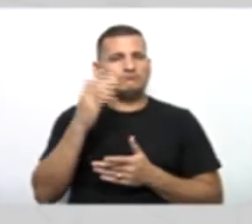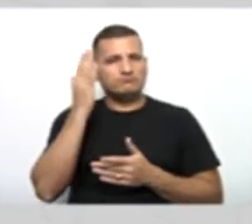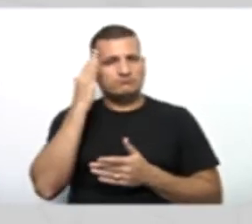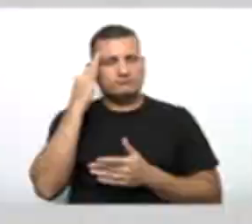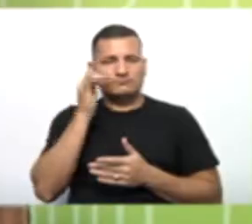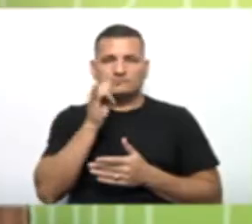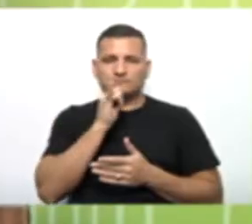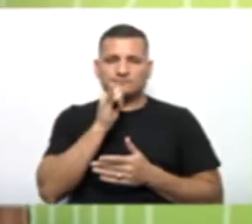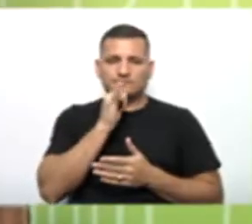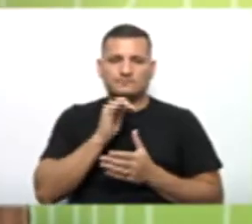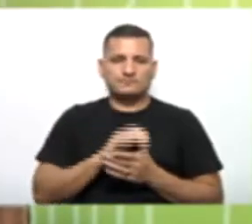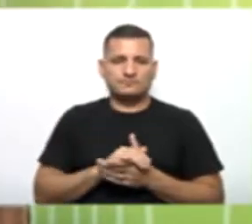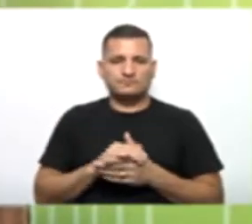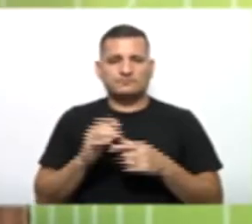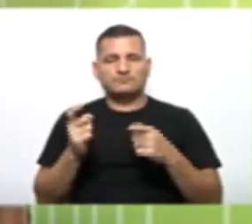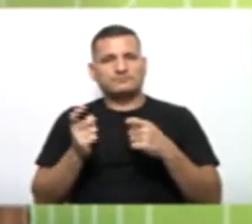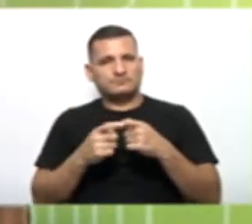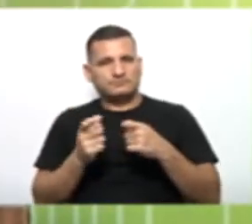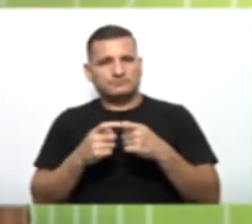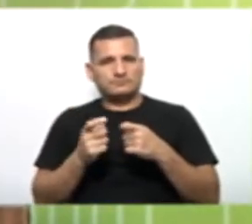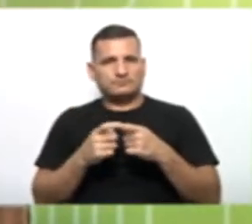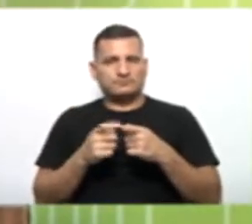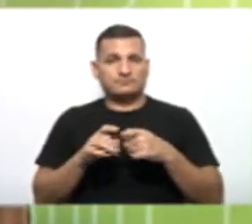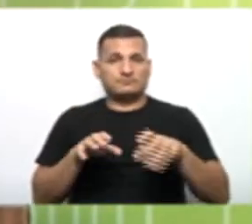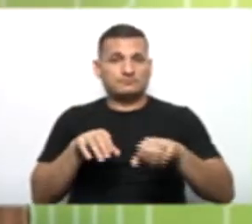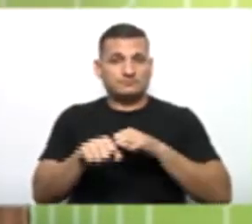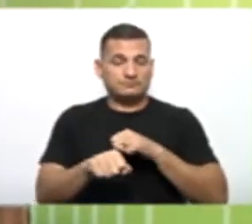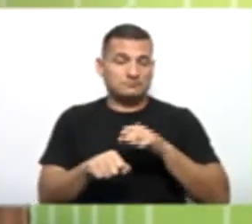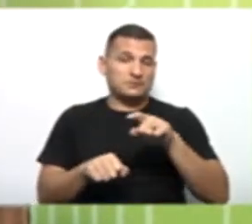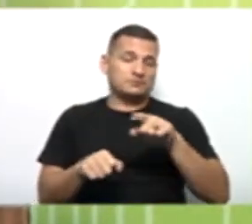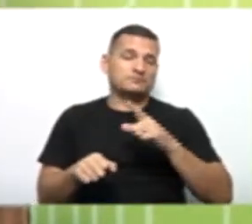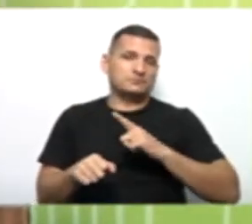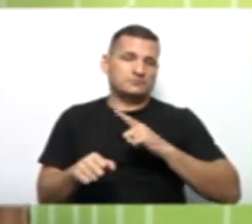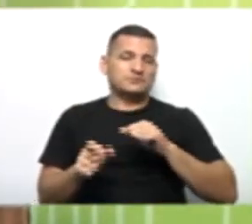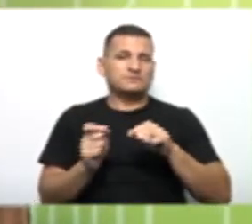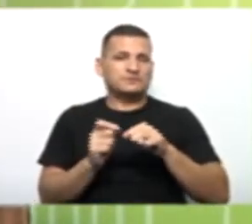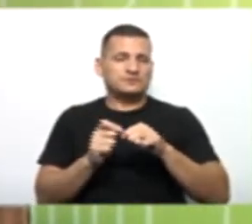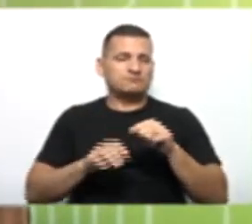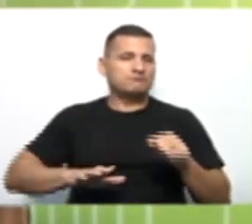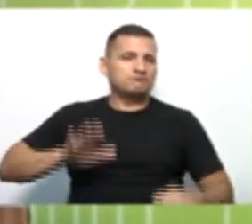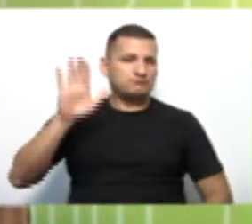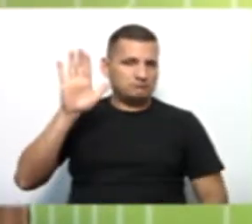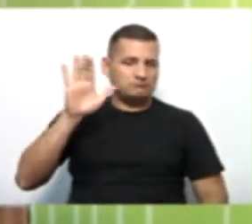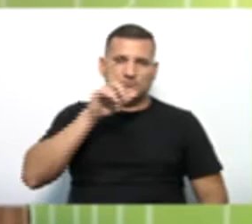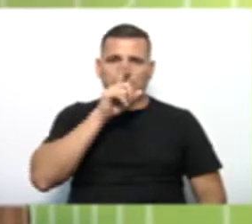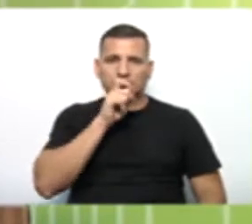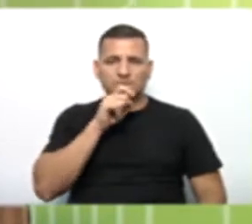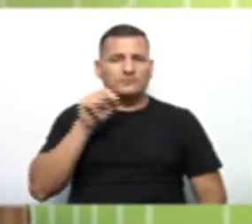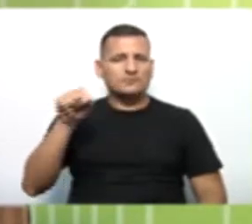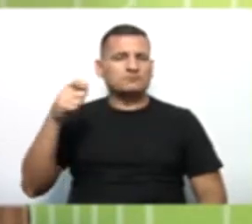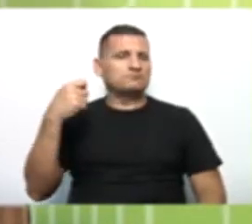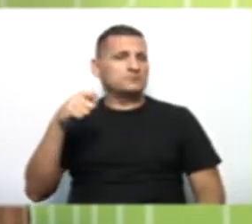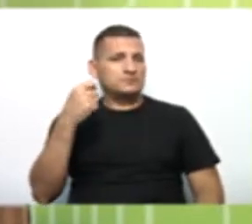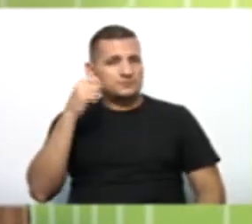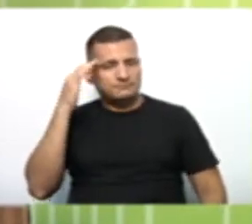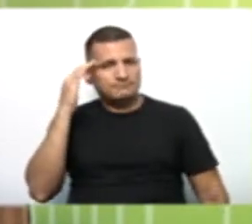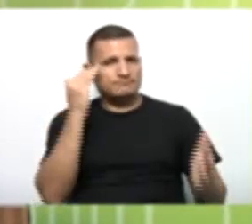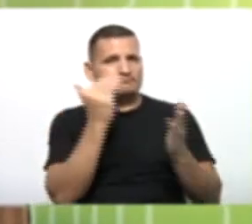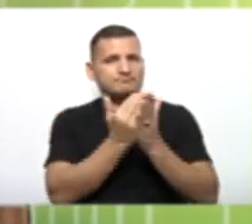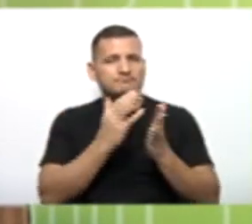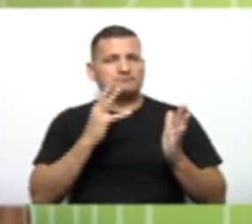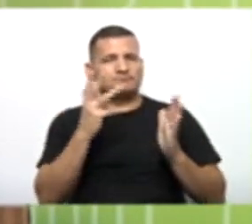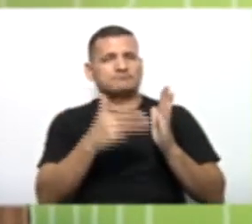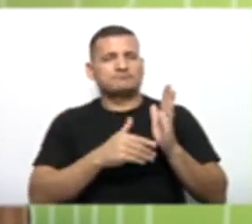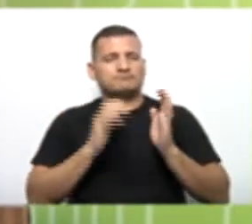quando por exemplo aos médicos se formam eles fazem um juramento né nesse juramento eles precisam seguir todos os